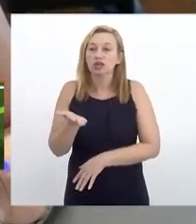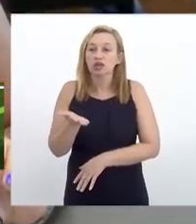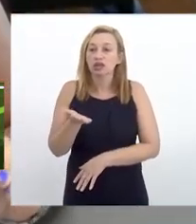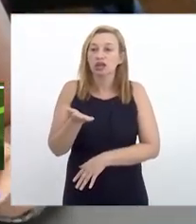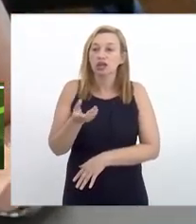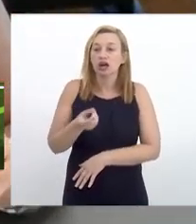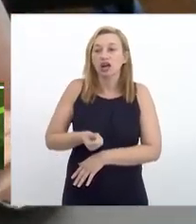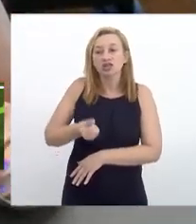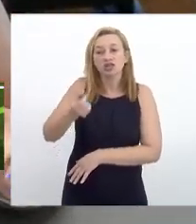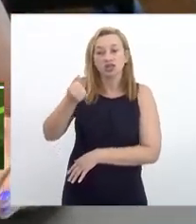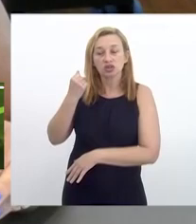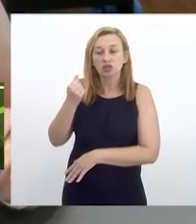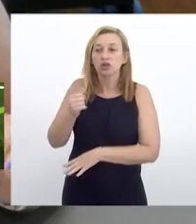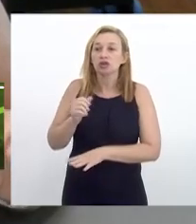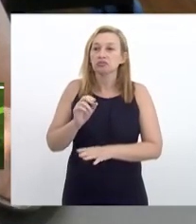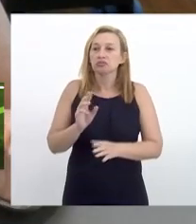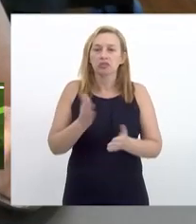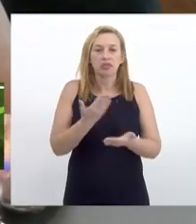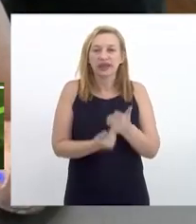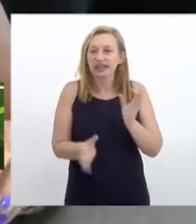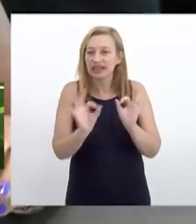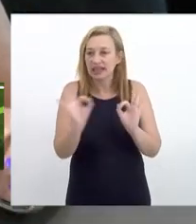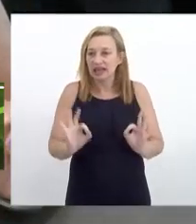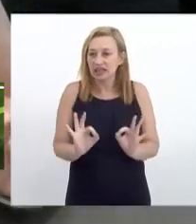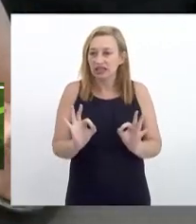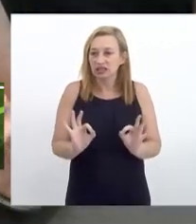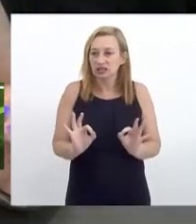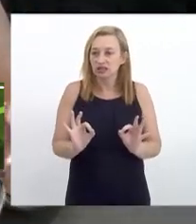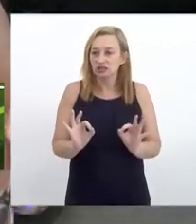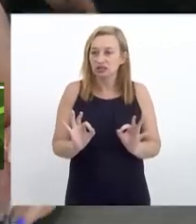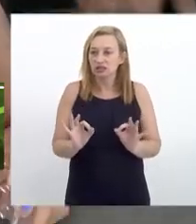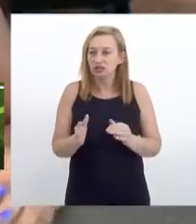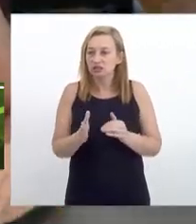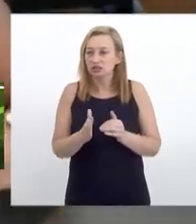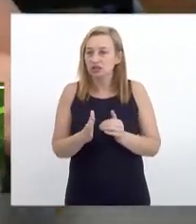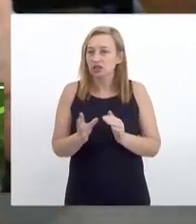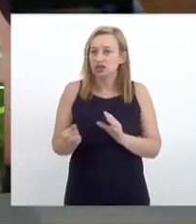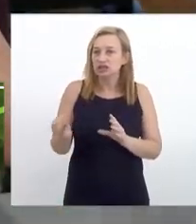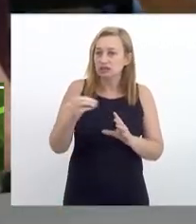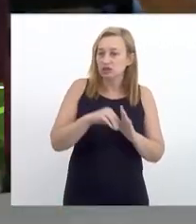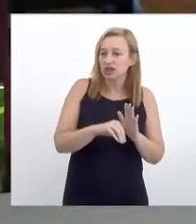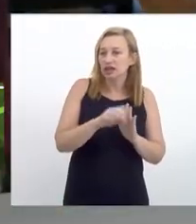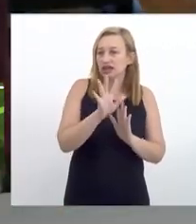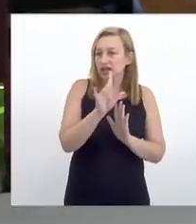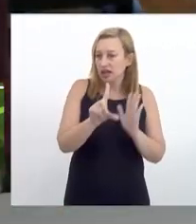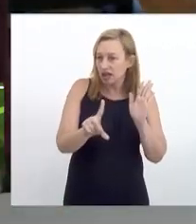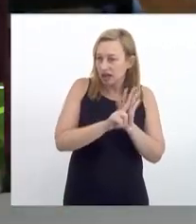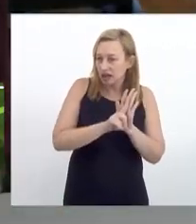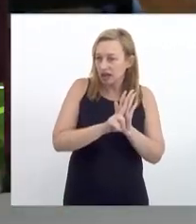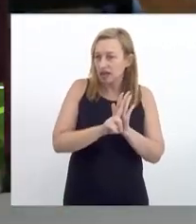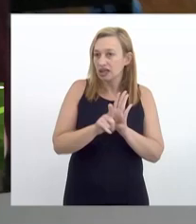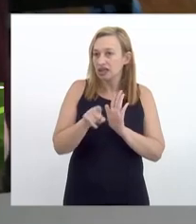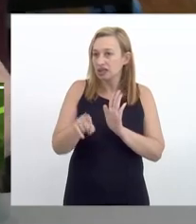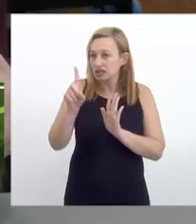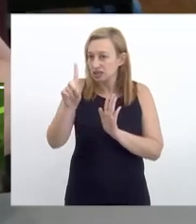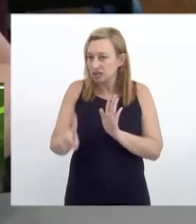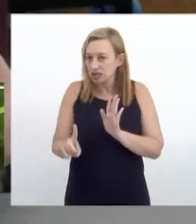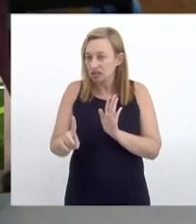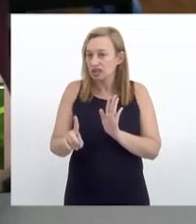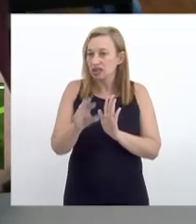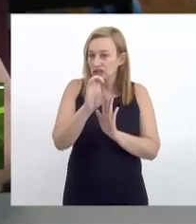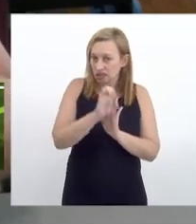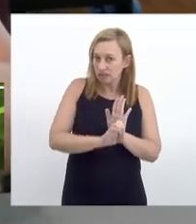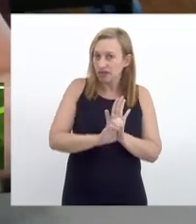nada O que a gente Puder botar aqui Nessa lei Para isso ser garantido Quer dizer As